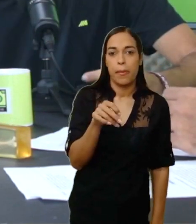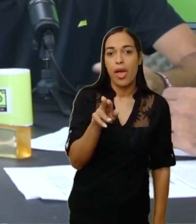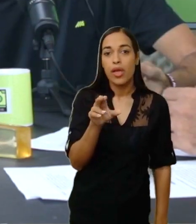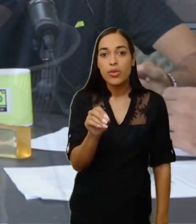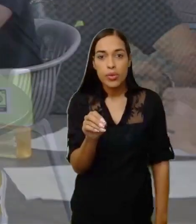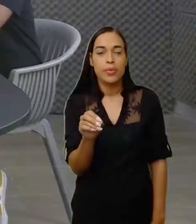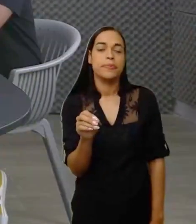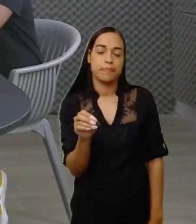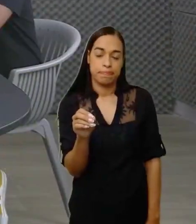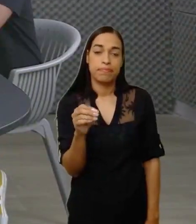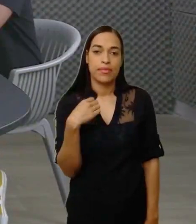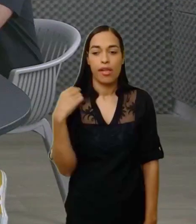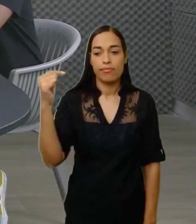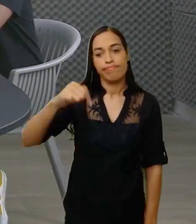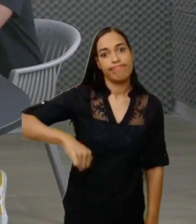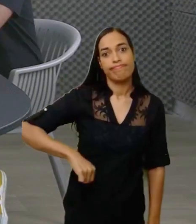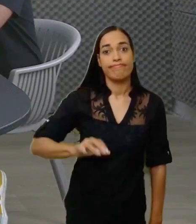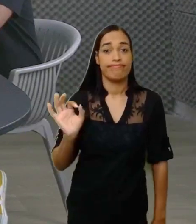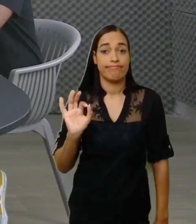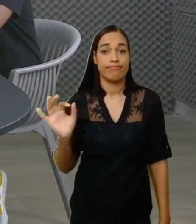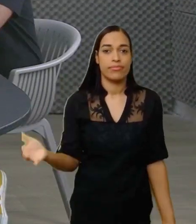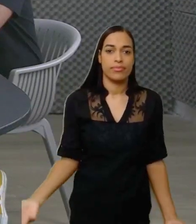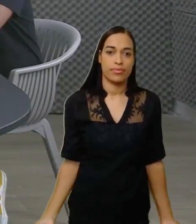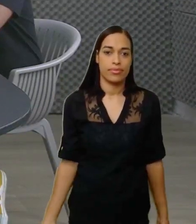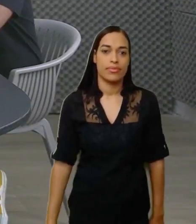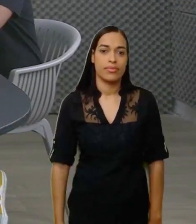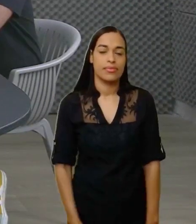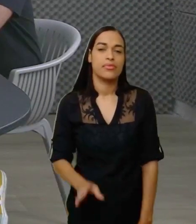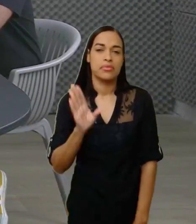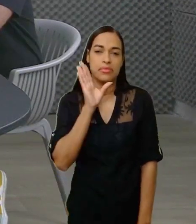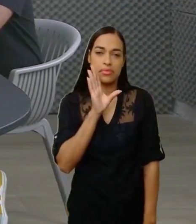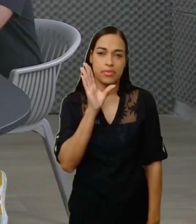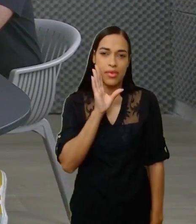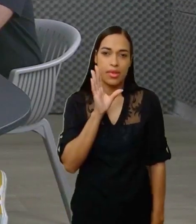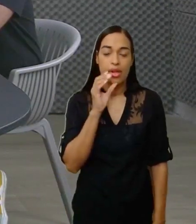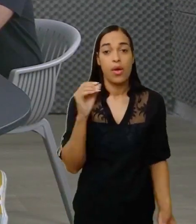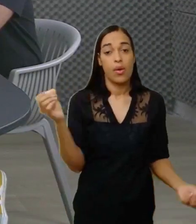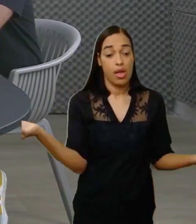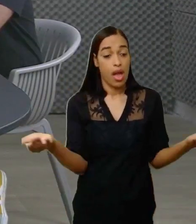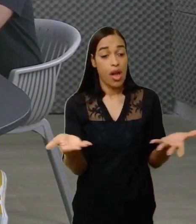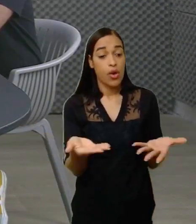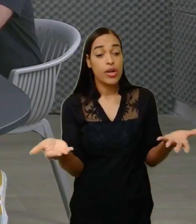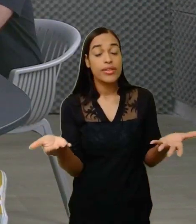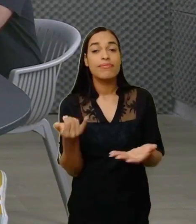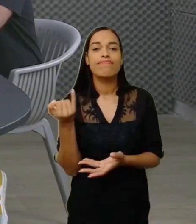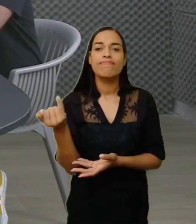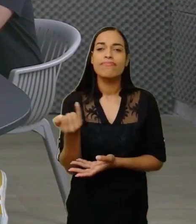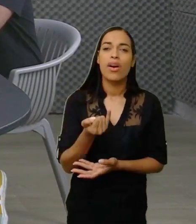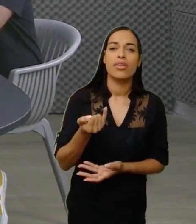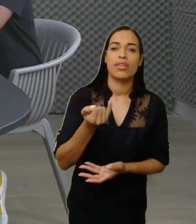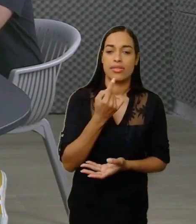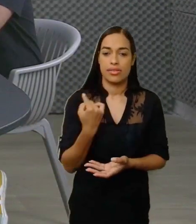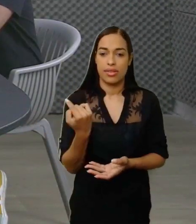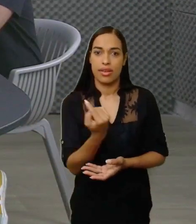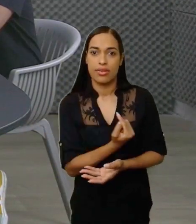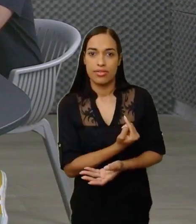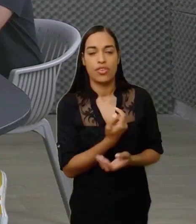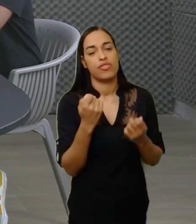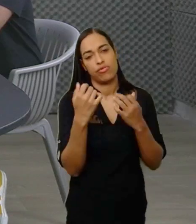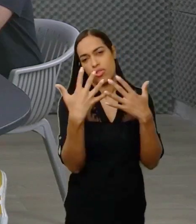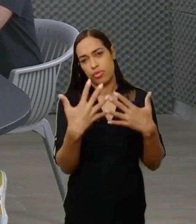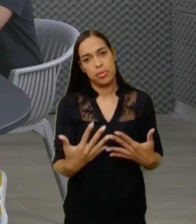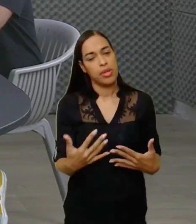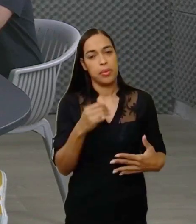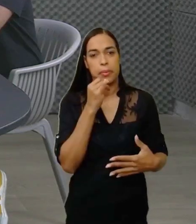não tinha falado com o Renato. A gente não estaria aqui. Exatamente, entendeu? Que bacana. Agora, qual é a importância da gente falar? A gente já falou um